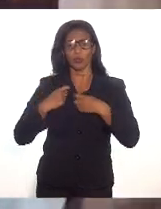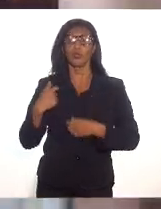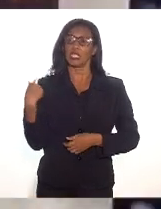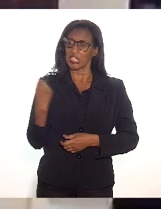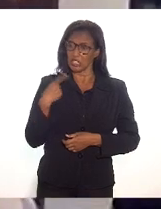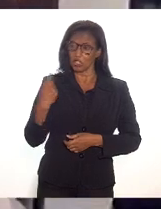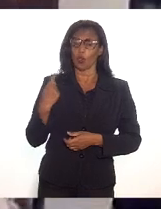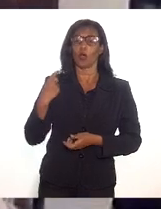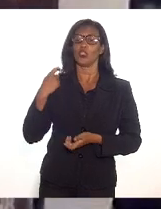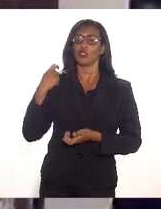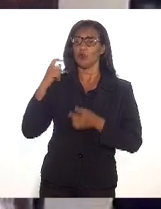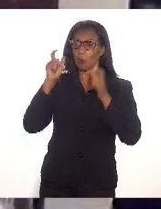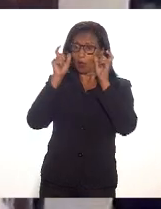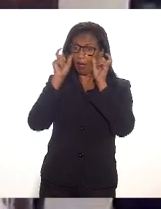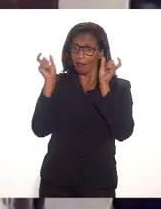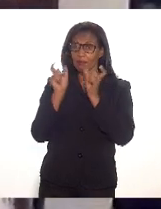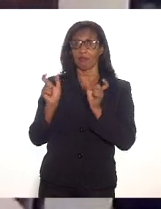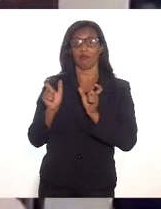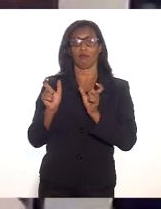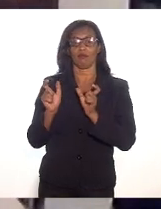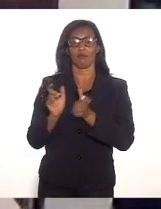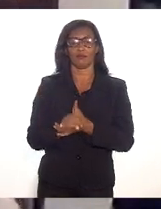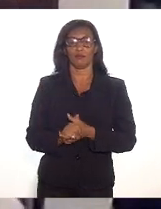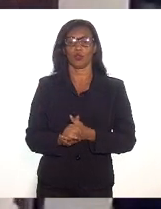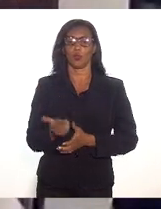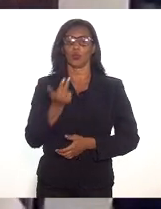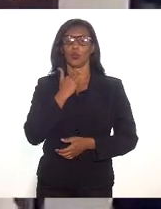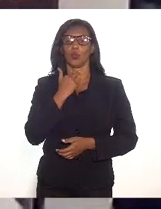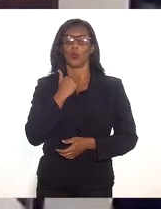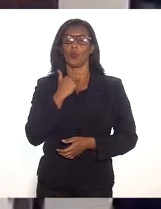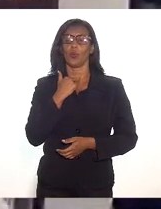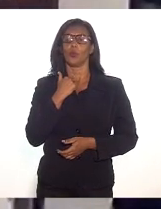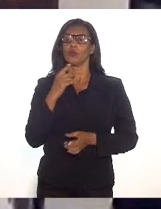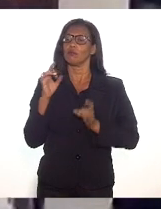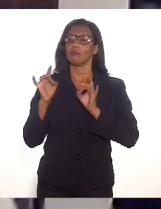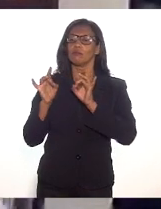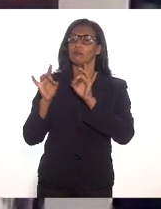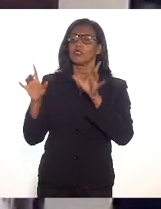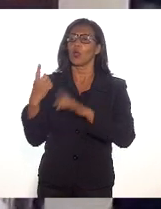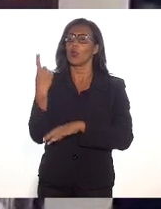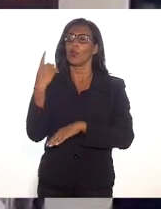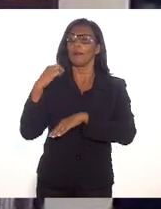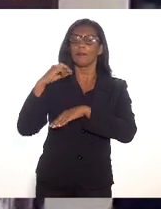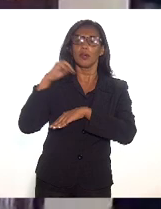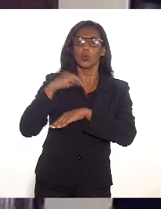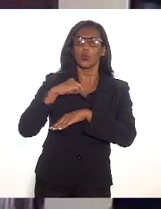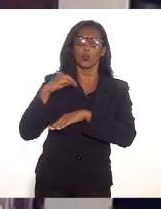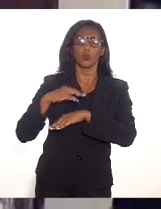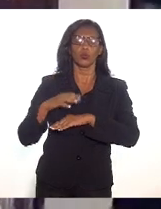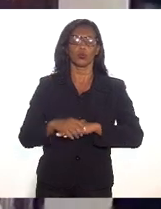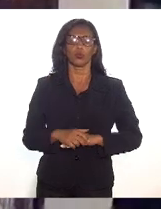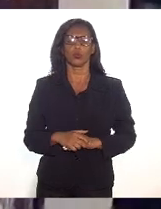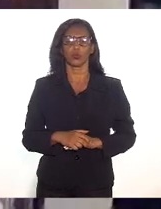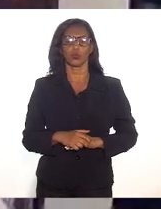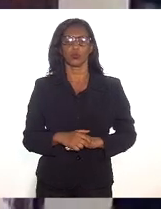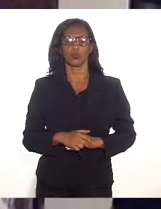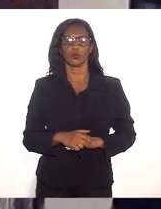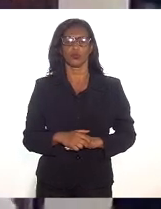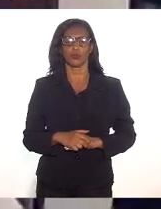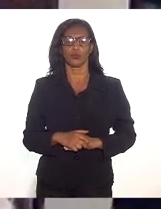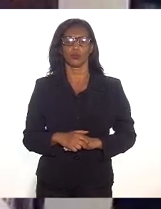continuar atentos. Atento, não podemos deixar um minuto sequer